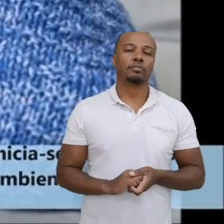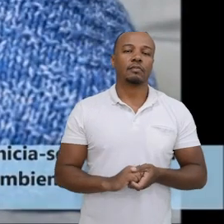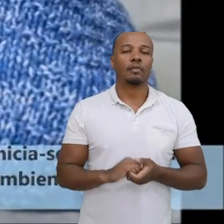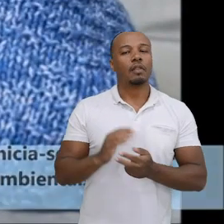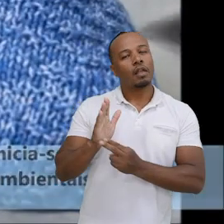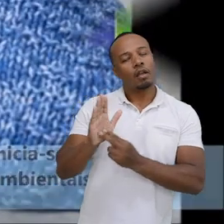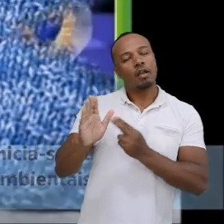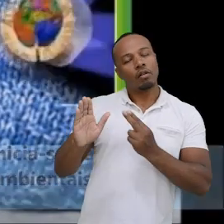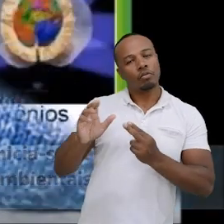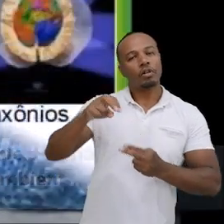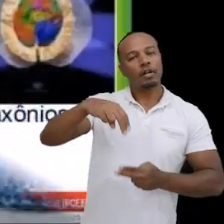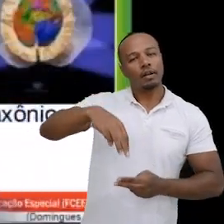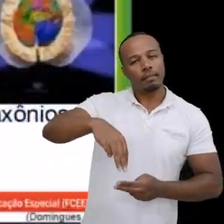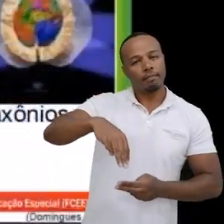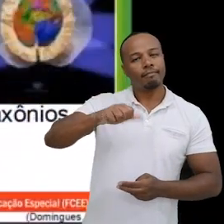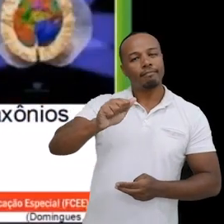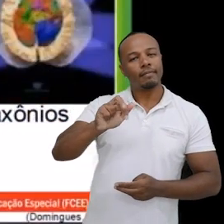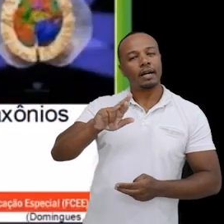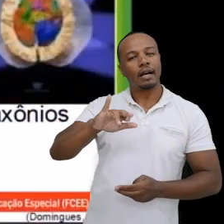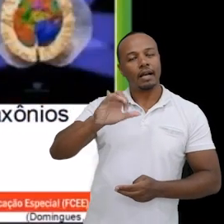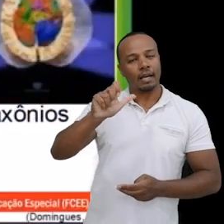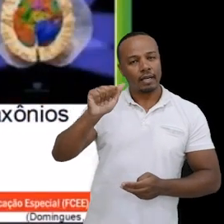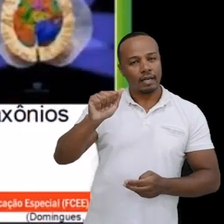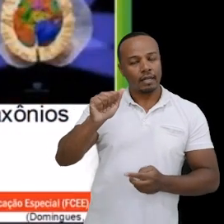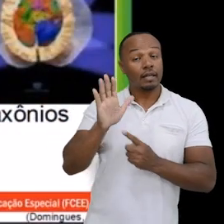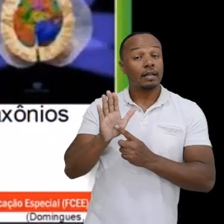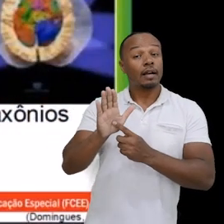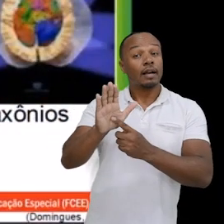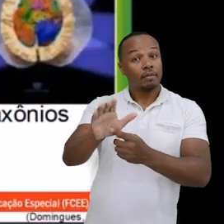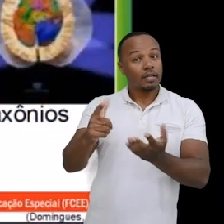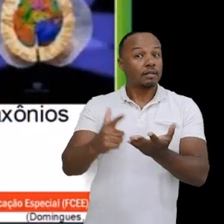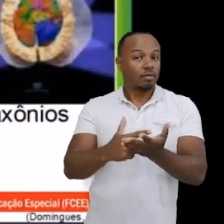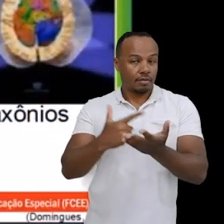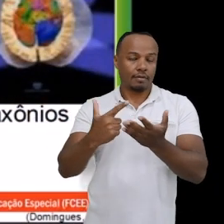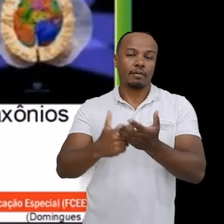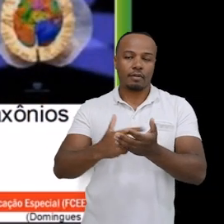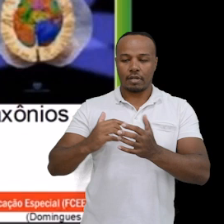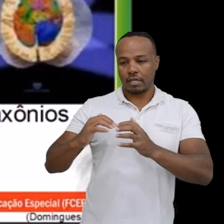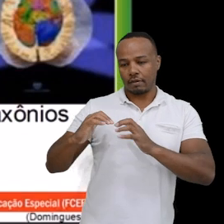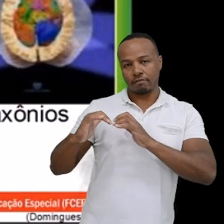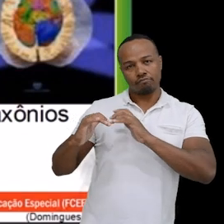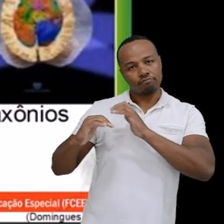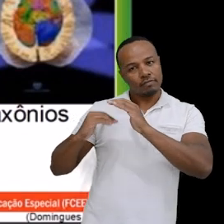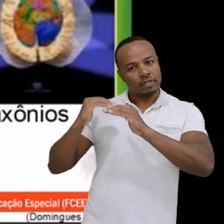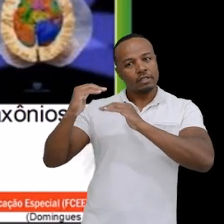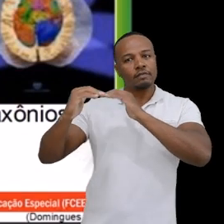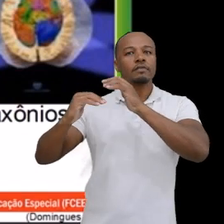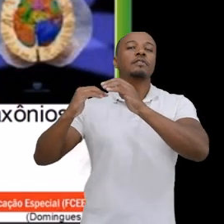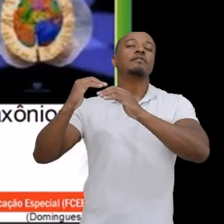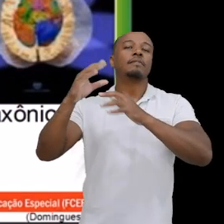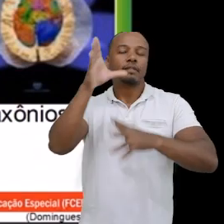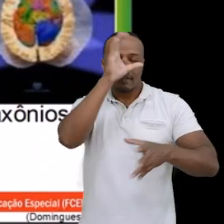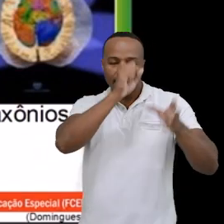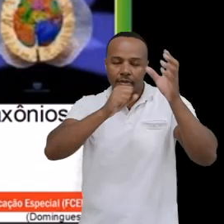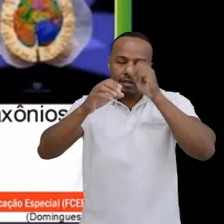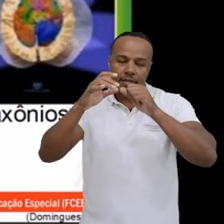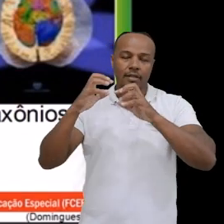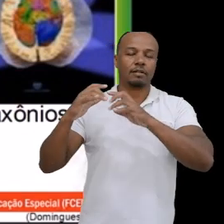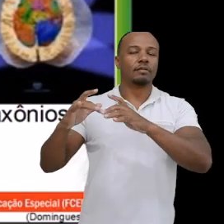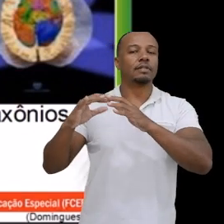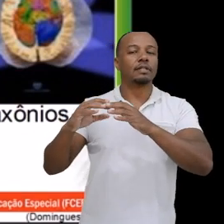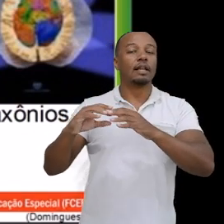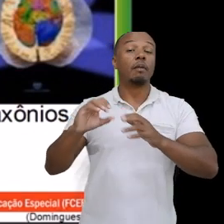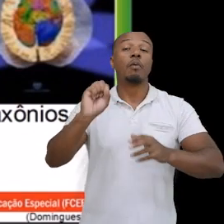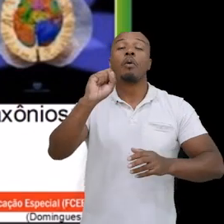Maria Aparecida Domingues apresenta em seu livro Desenvolvimento e Aprendizagem: O que o cérebro tem a ver com isso?